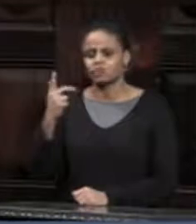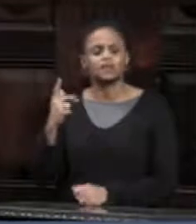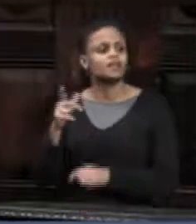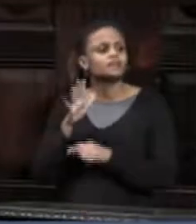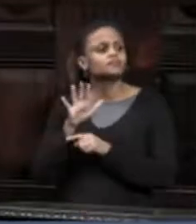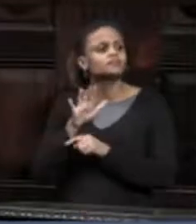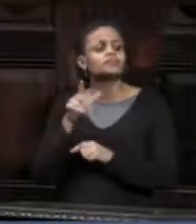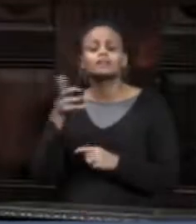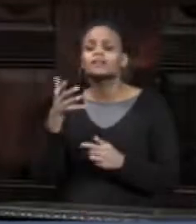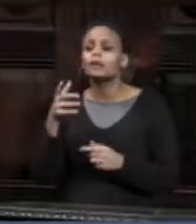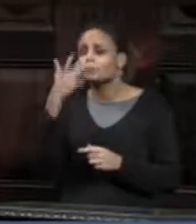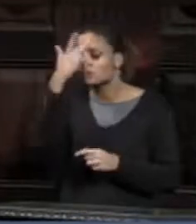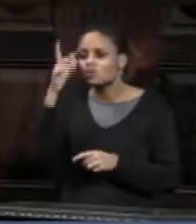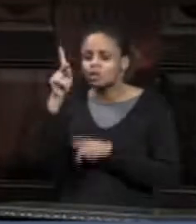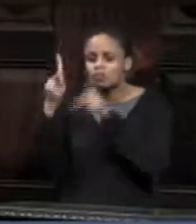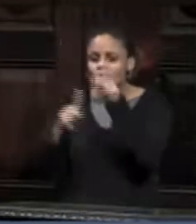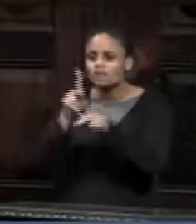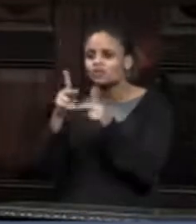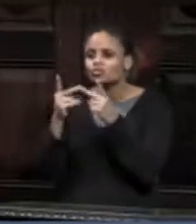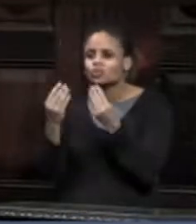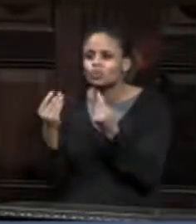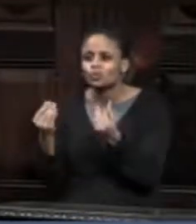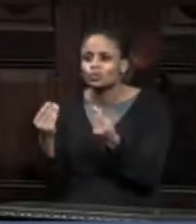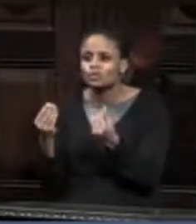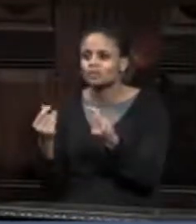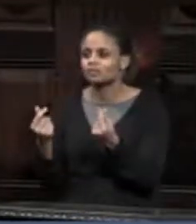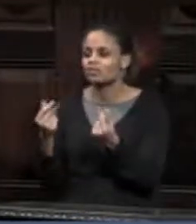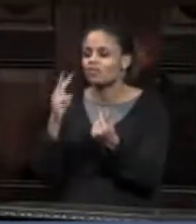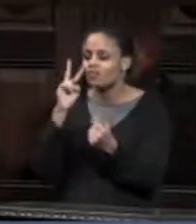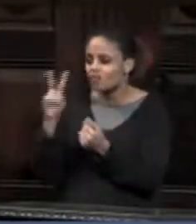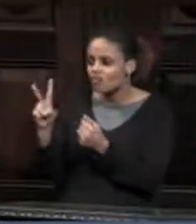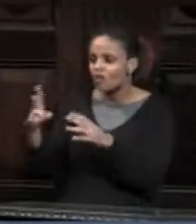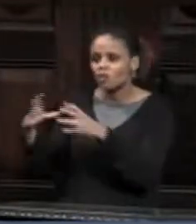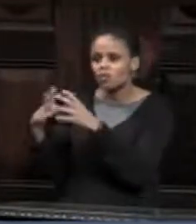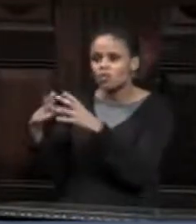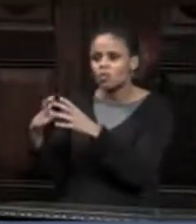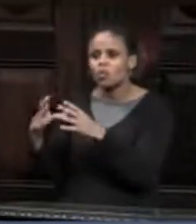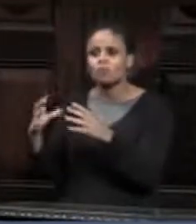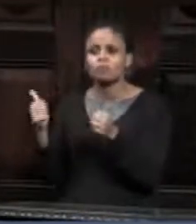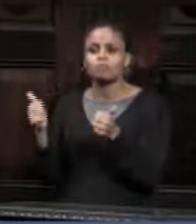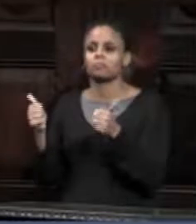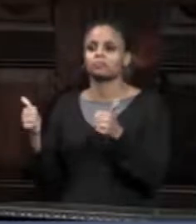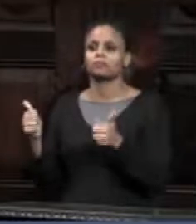sensibilizar a população brasileira sobre suas propostas.